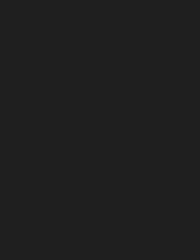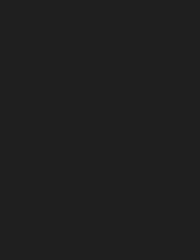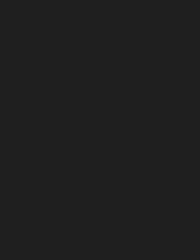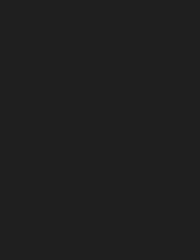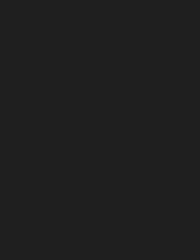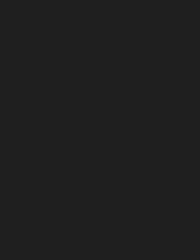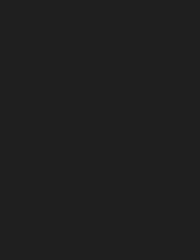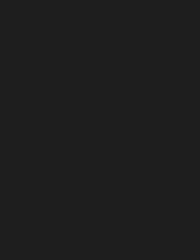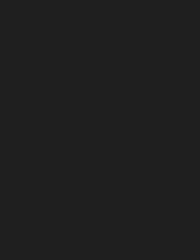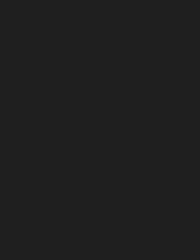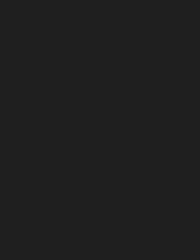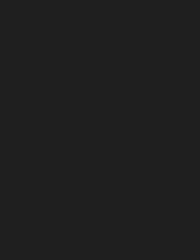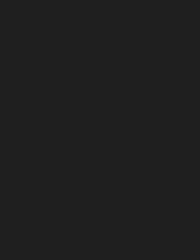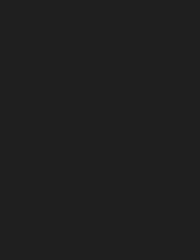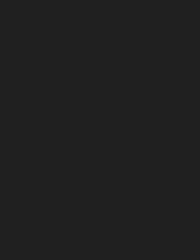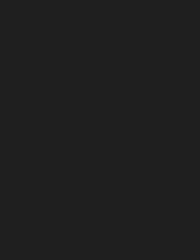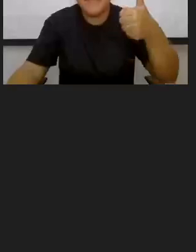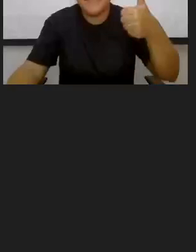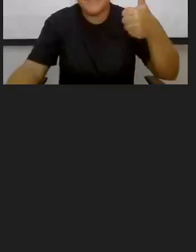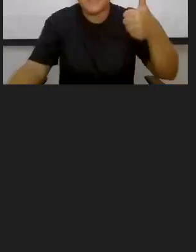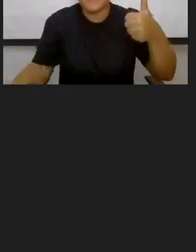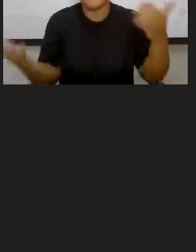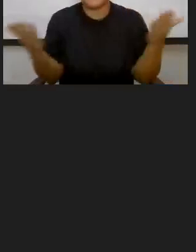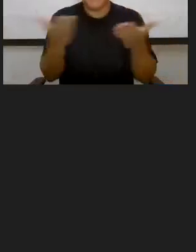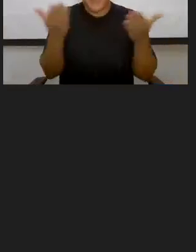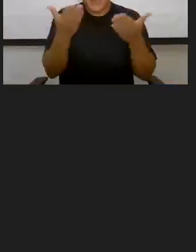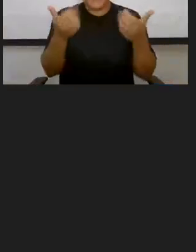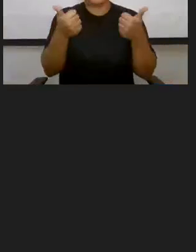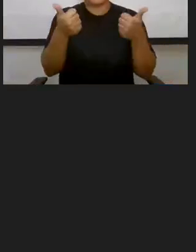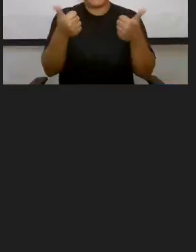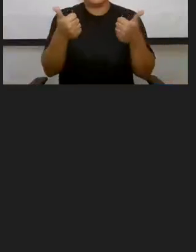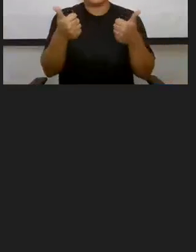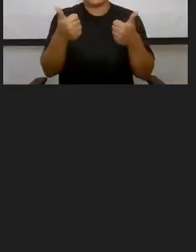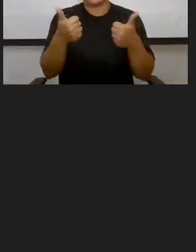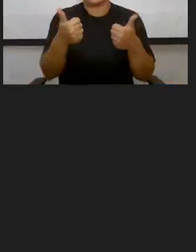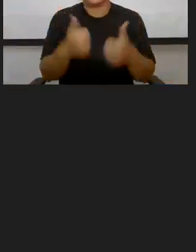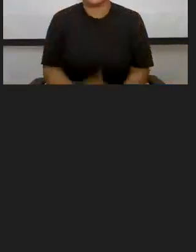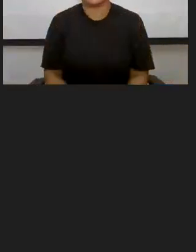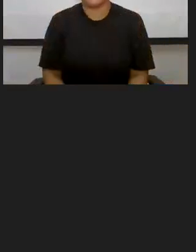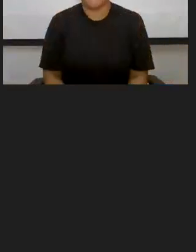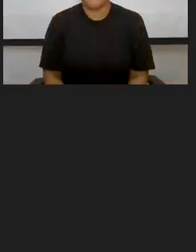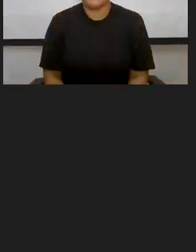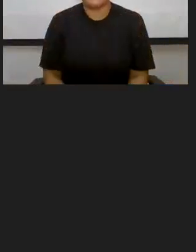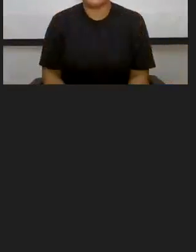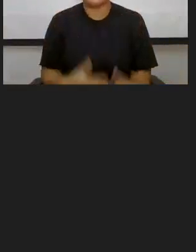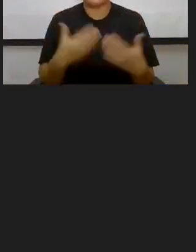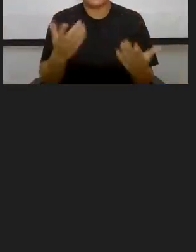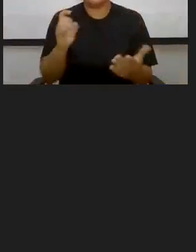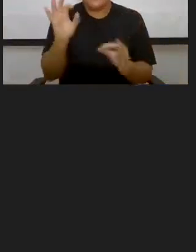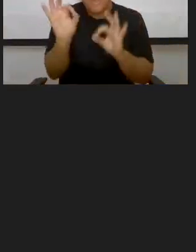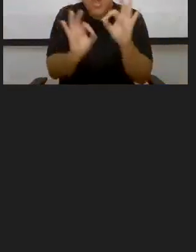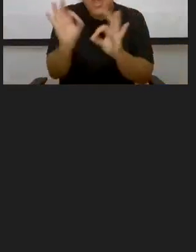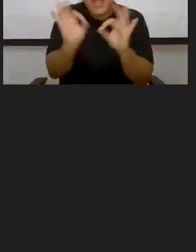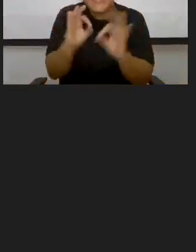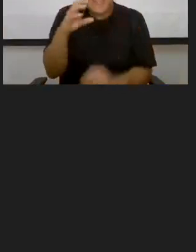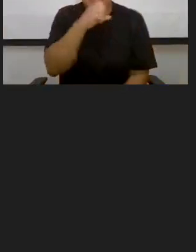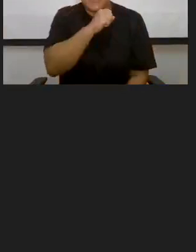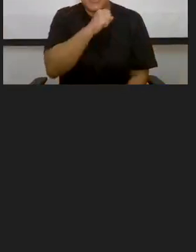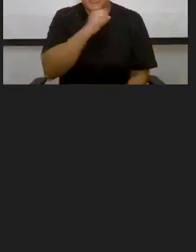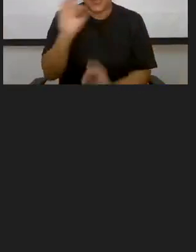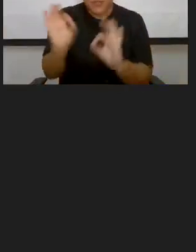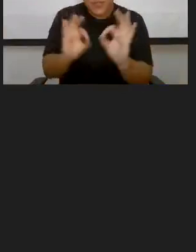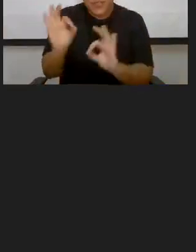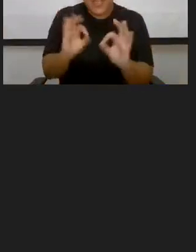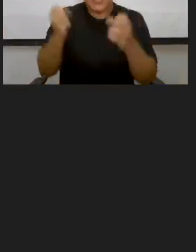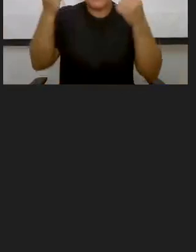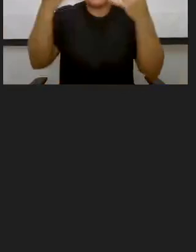Agora vocês estão escutando? Sim. Então, ó, pessoal, vou organizar aqui, vou explicar o